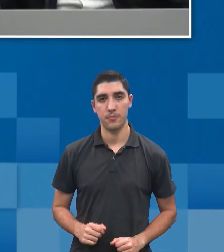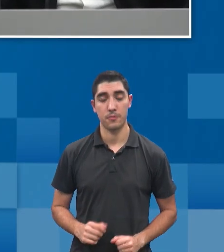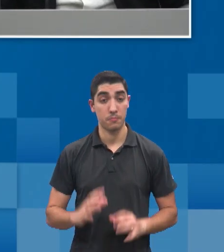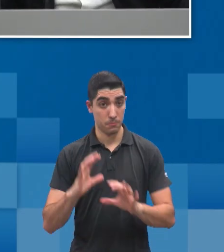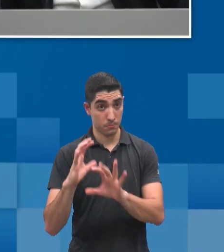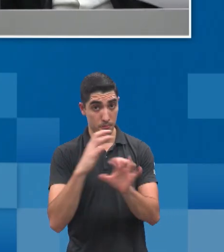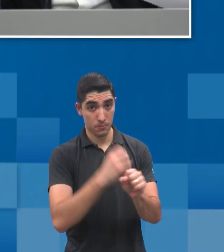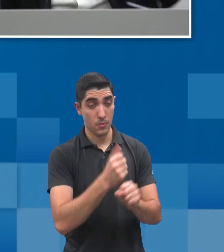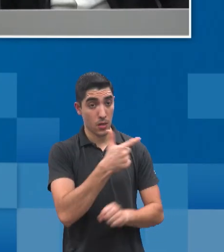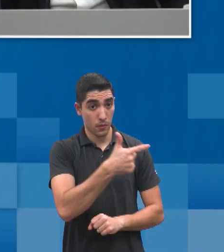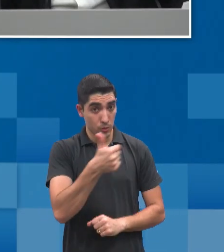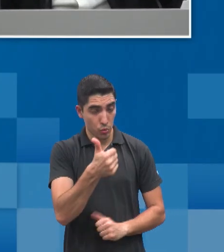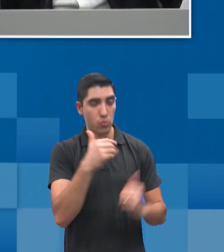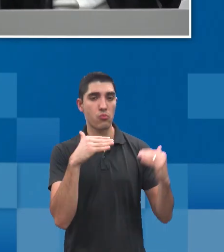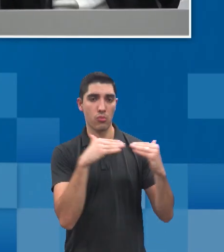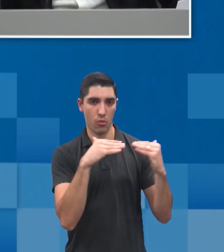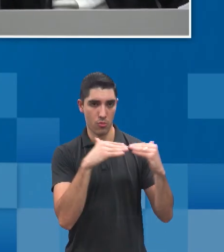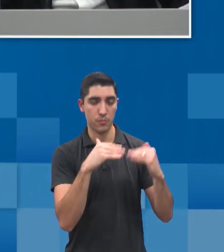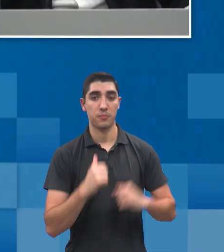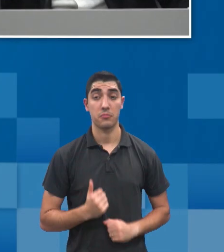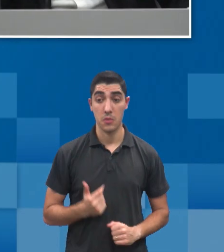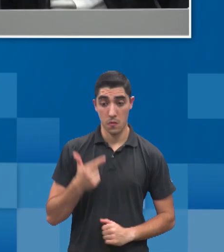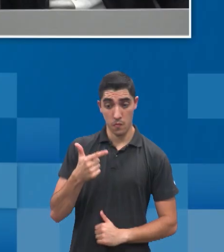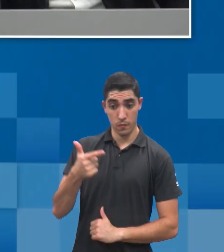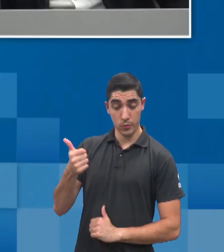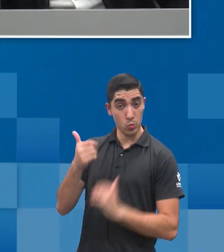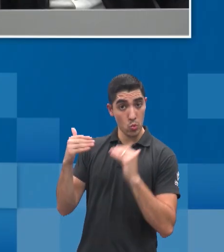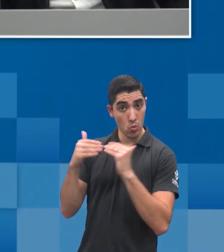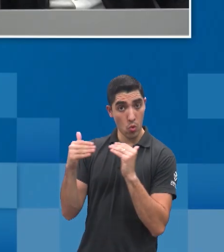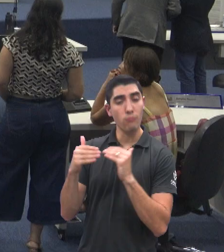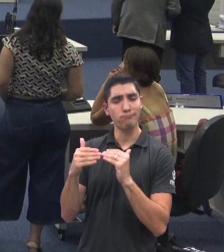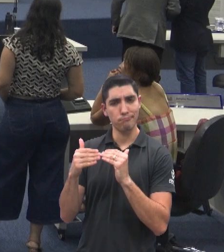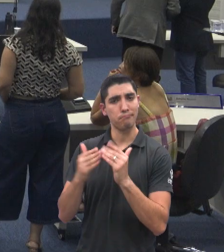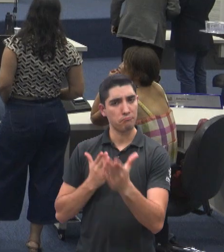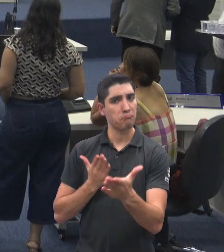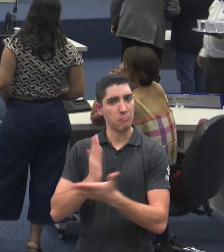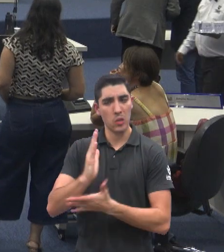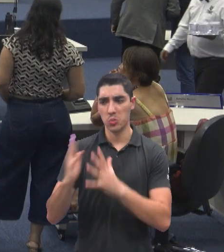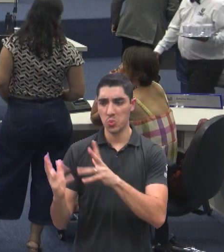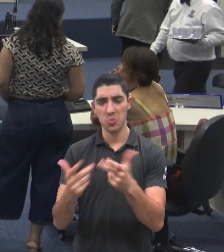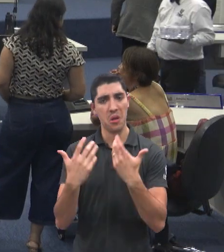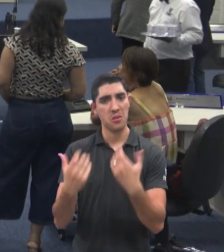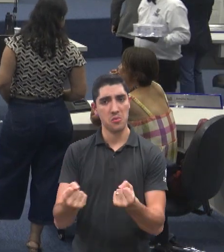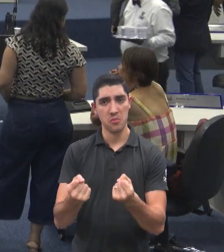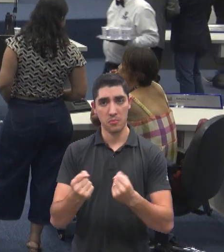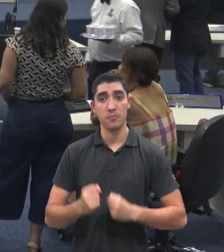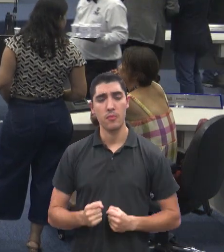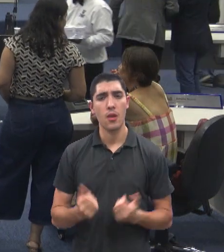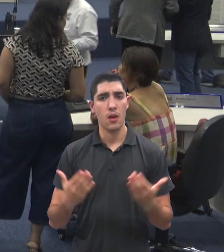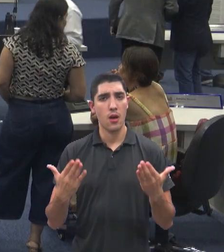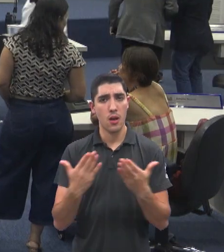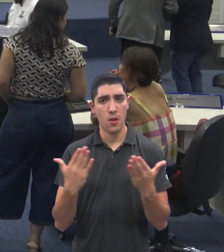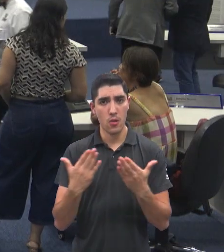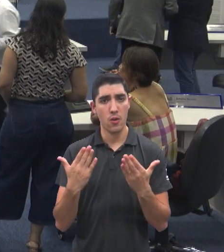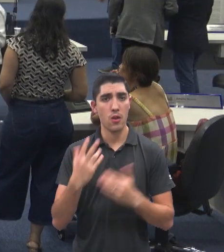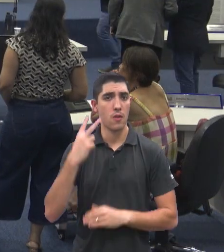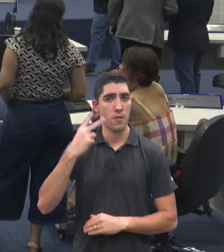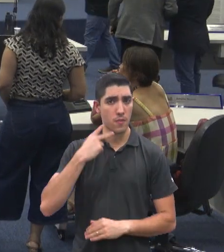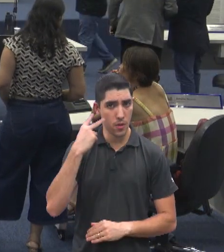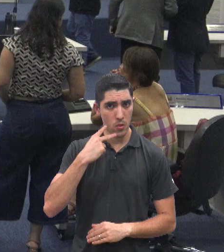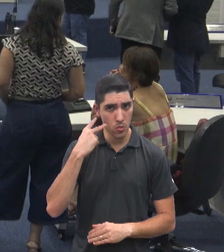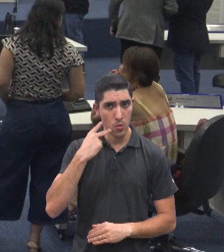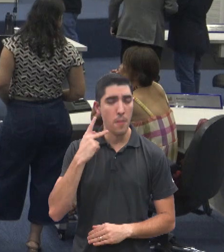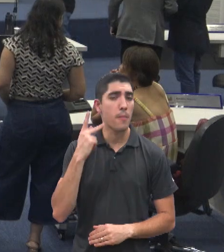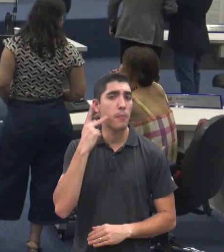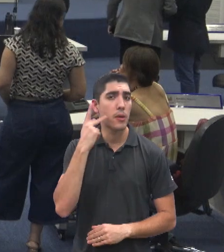21 votos favoráveis. Com 21 votos favoráveis, está aprovado por unanimidade. Justificativa de votação, vereador Rafael